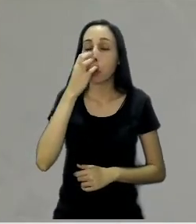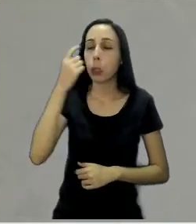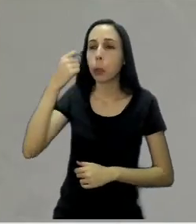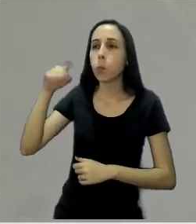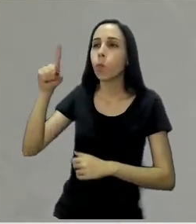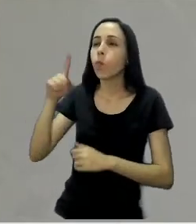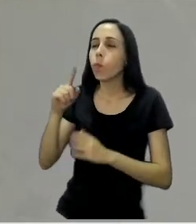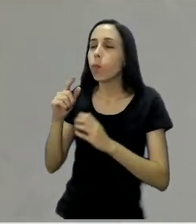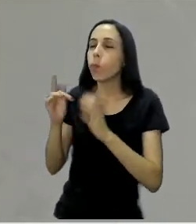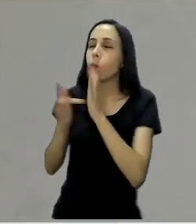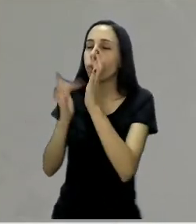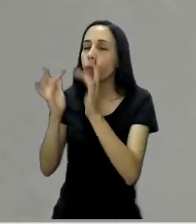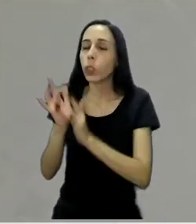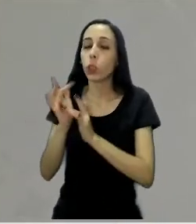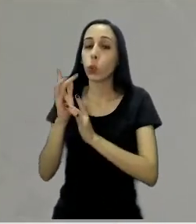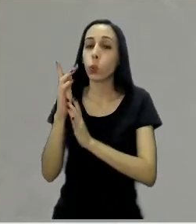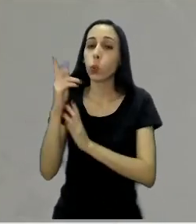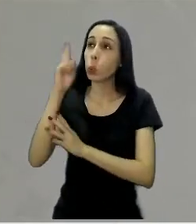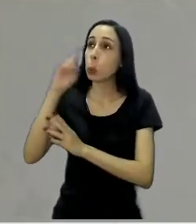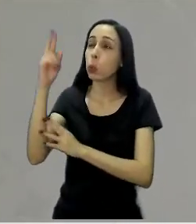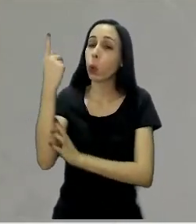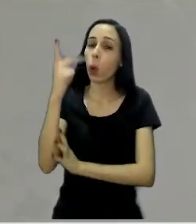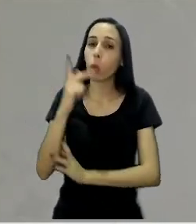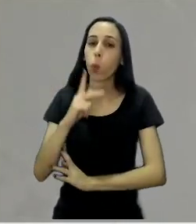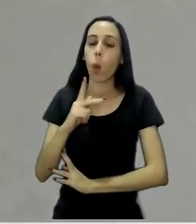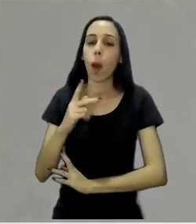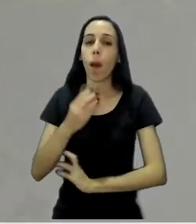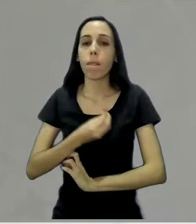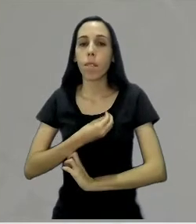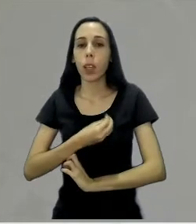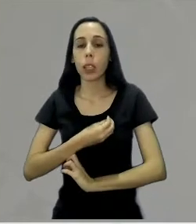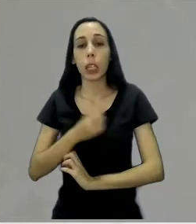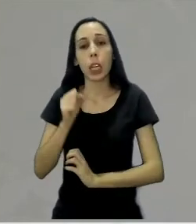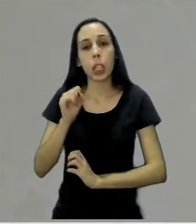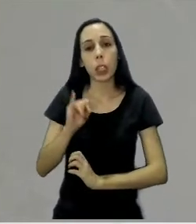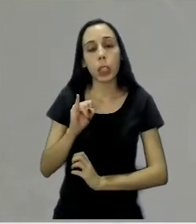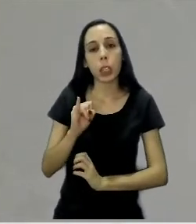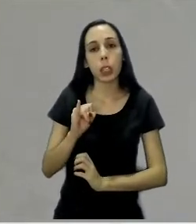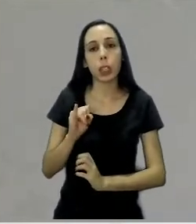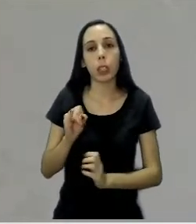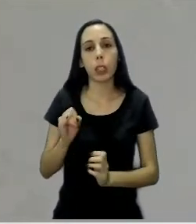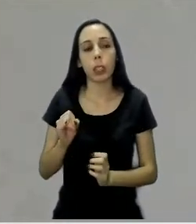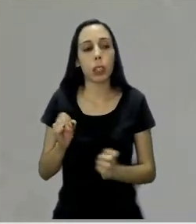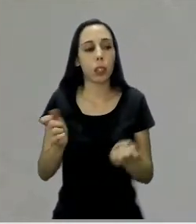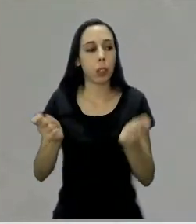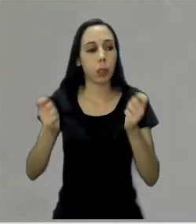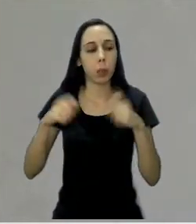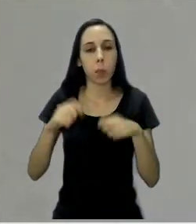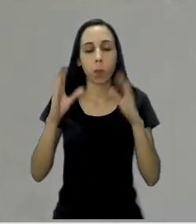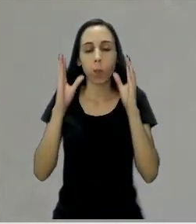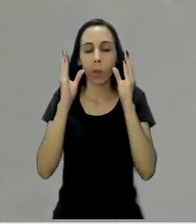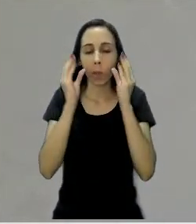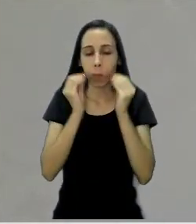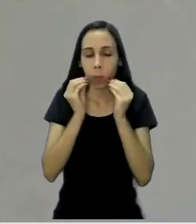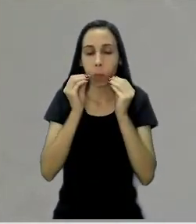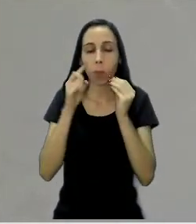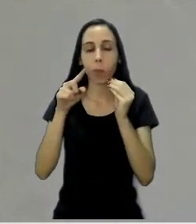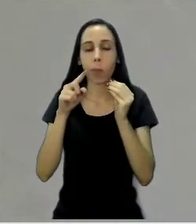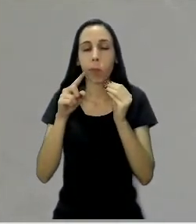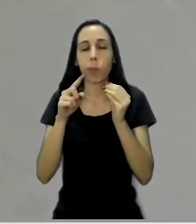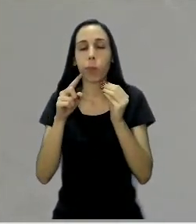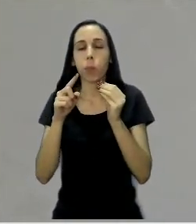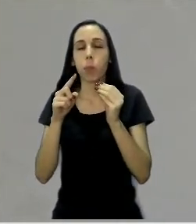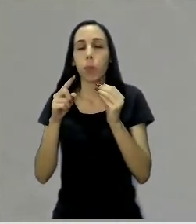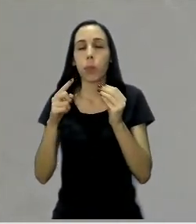Coloque-se diante de Jesus, o Senhor da sua vida, e se você puder, feche os seus olhos, coloque-se de